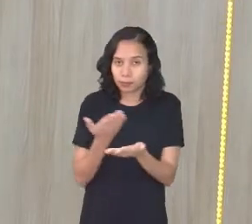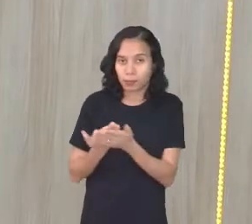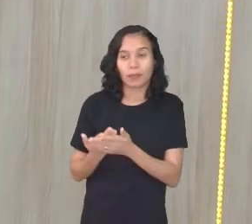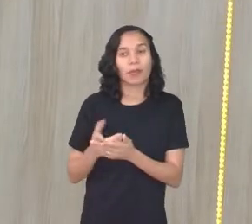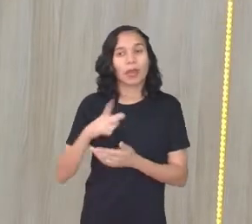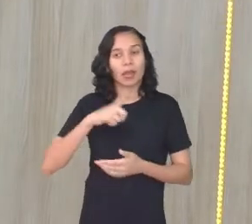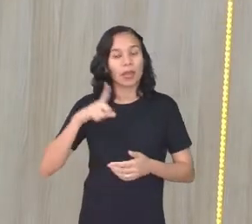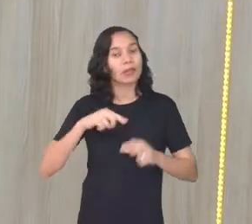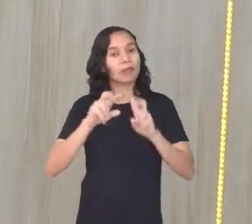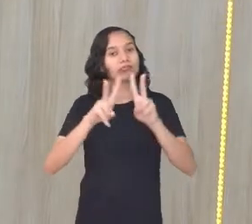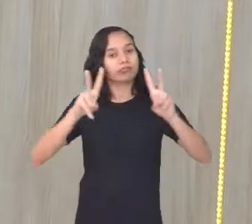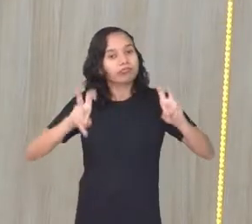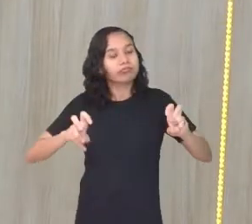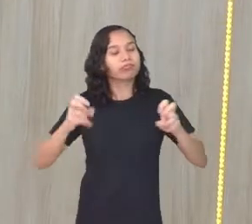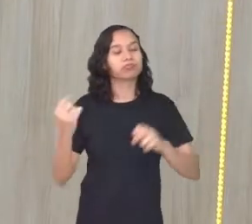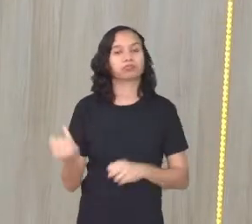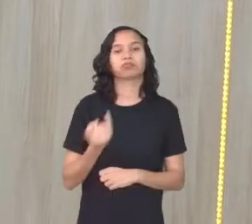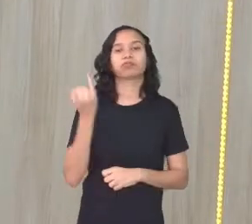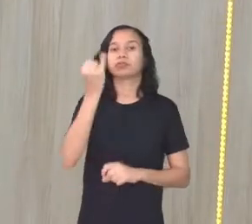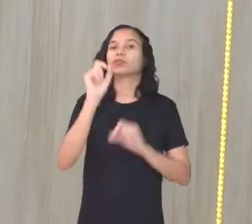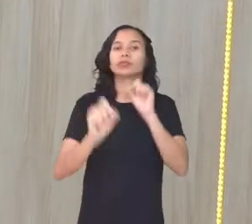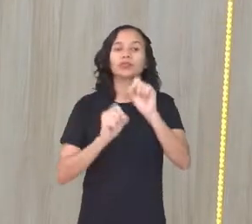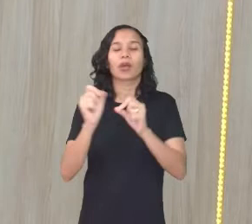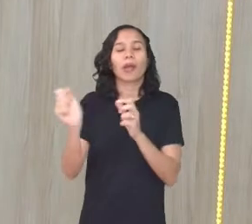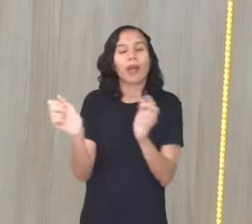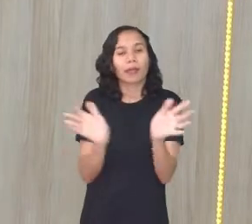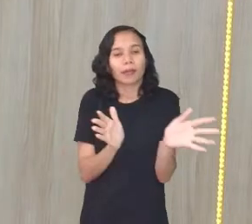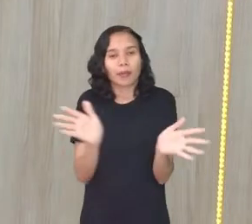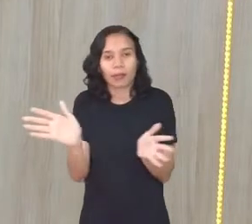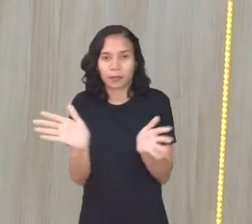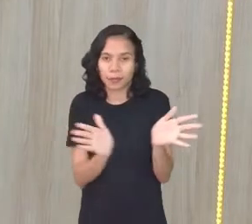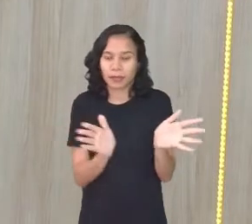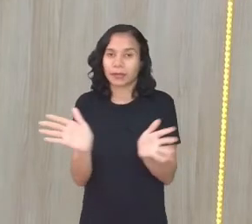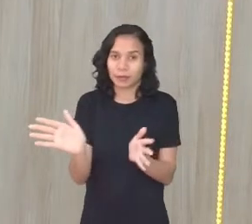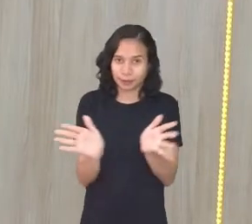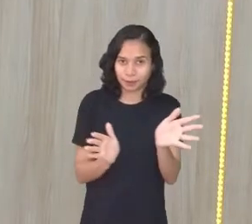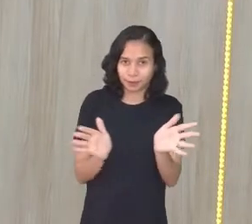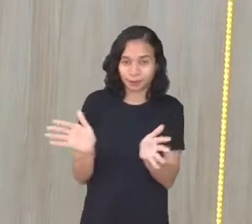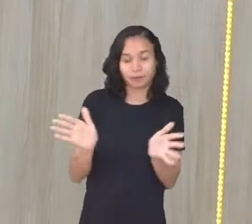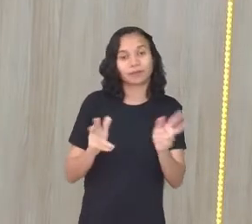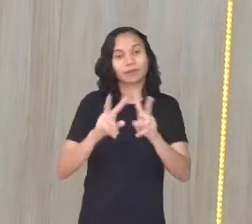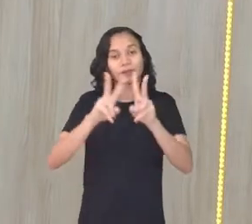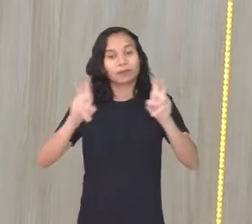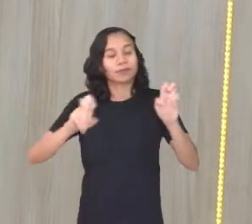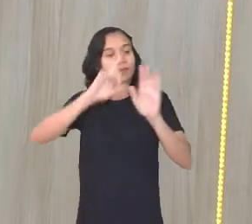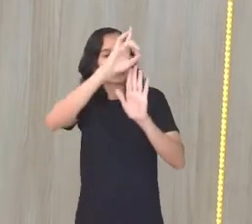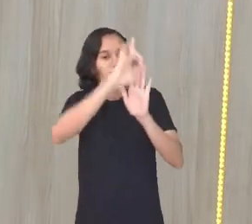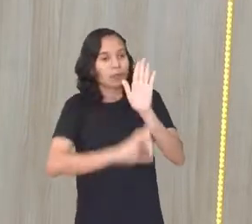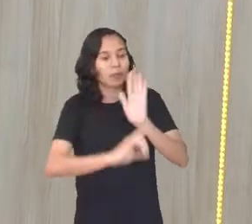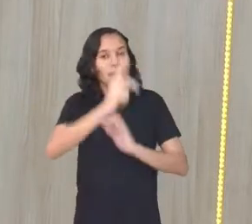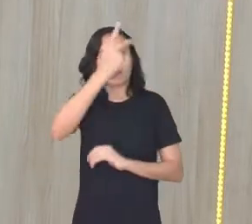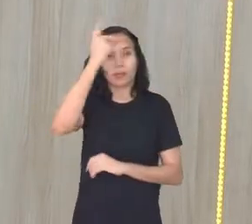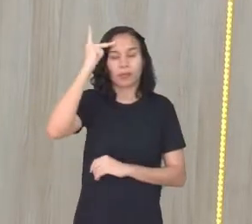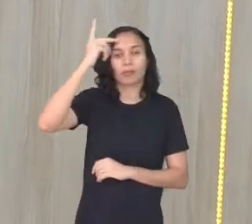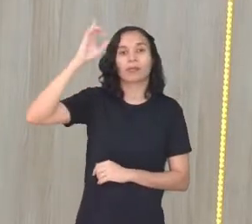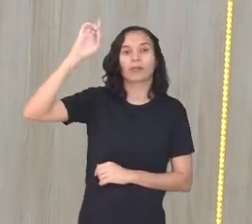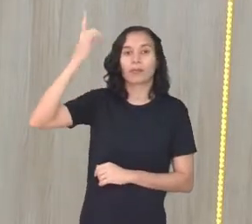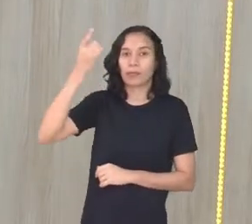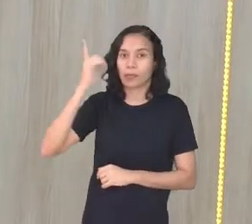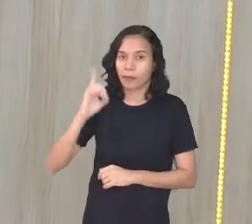gente está falando bastante sobre acessibilidade, sobre direitos da pessoa